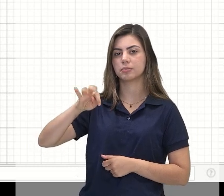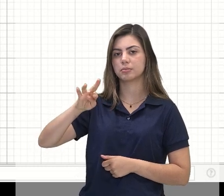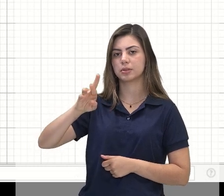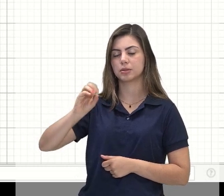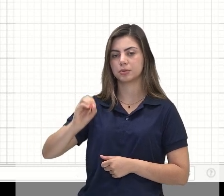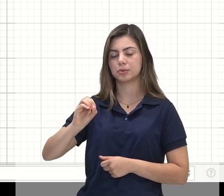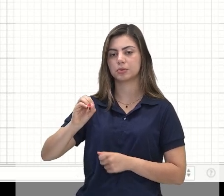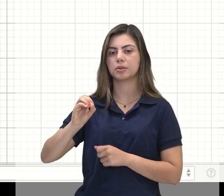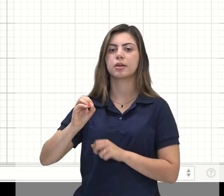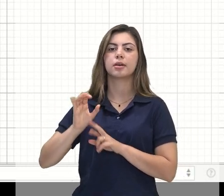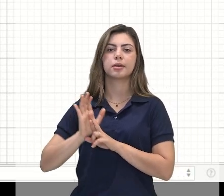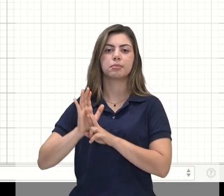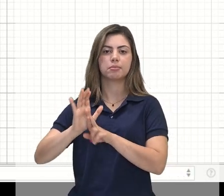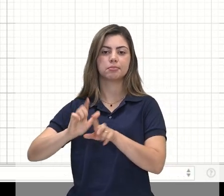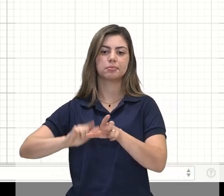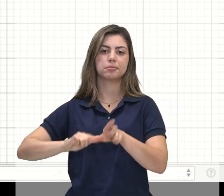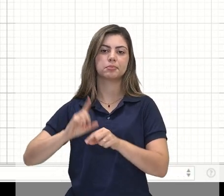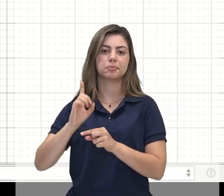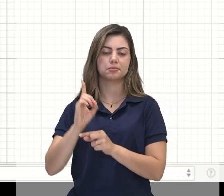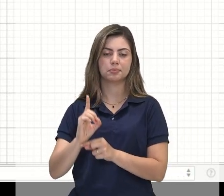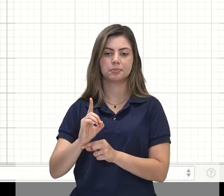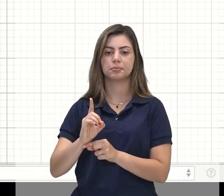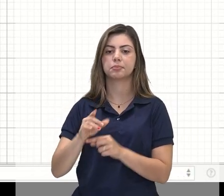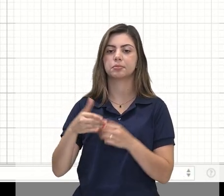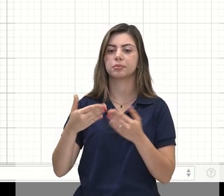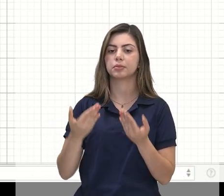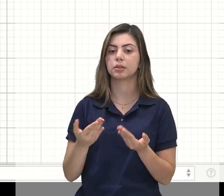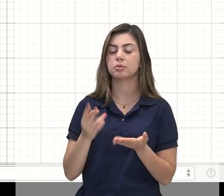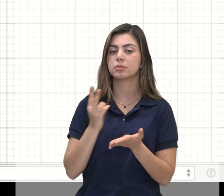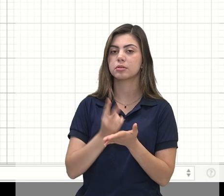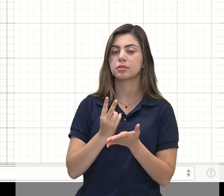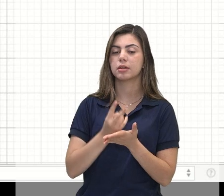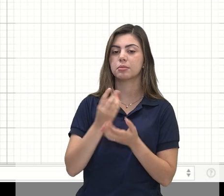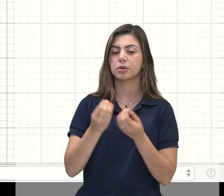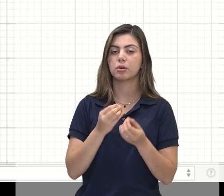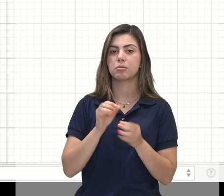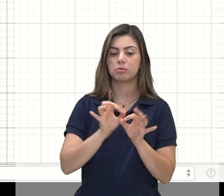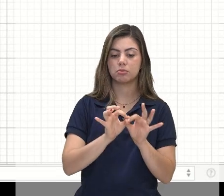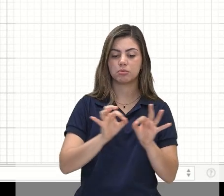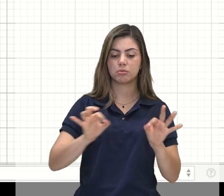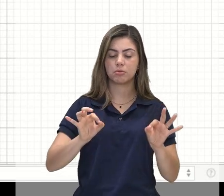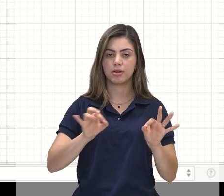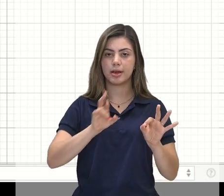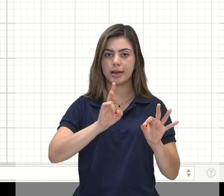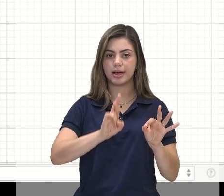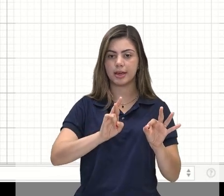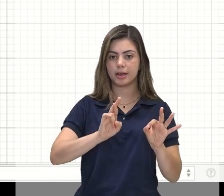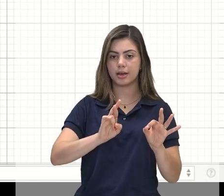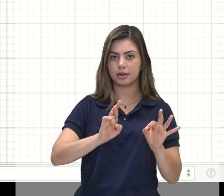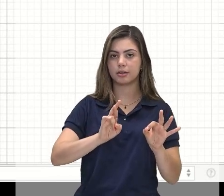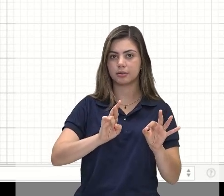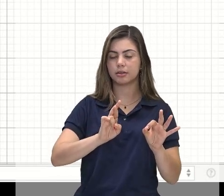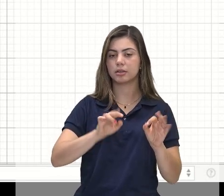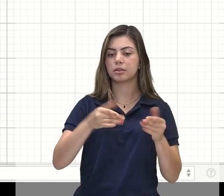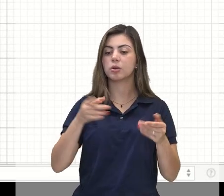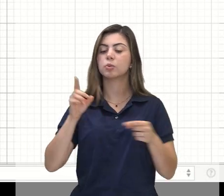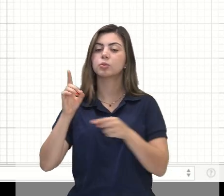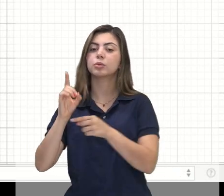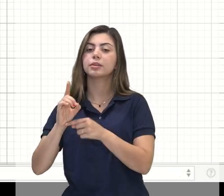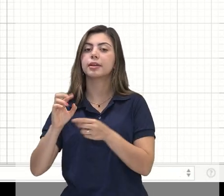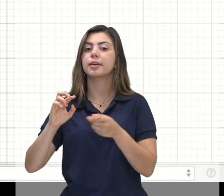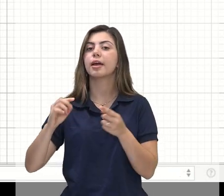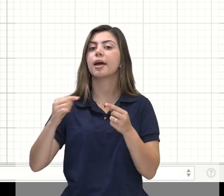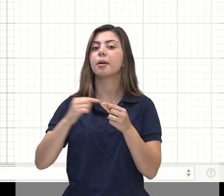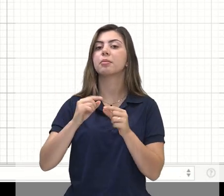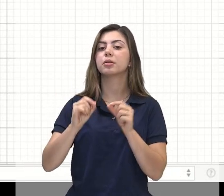foi colocado, o diâmetro sempre tem o dobro da medida do raio. Então, se o raio aqui é 5, teoricamente, esse